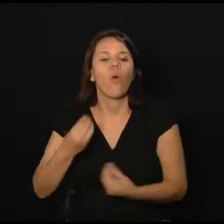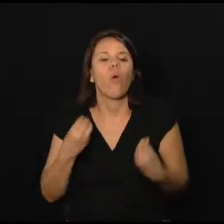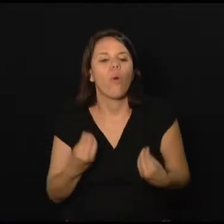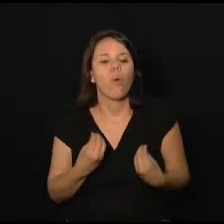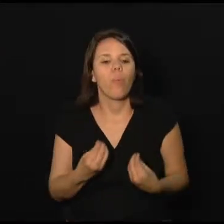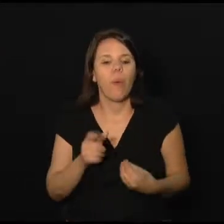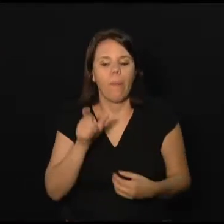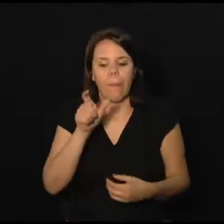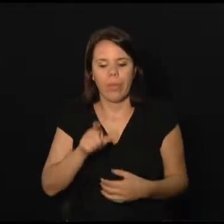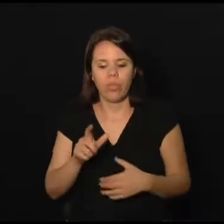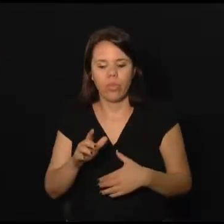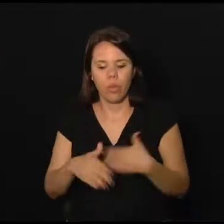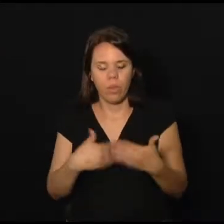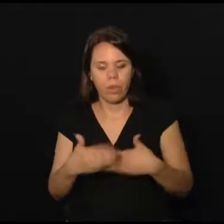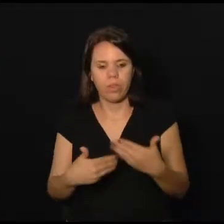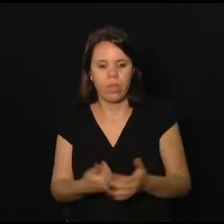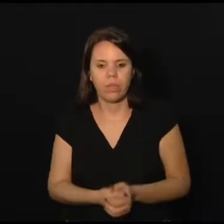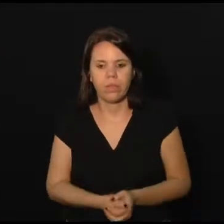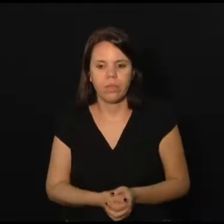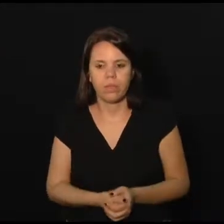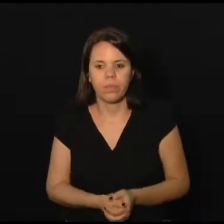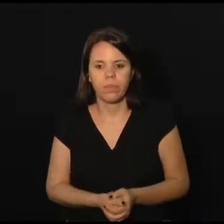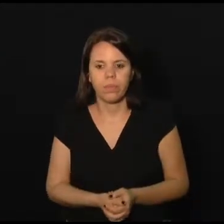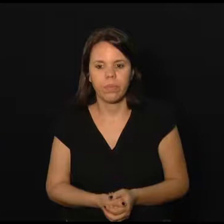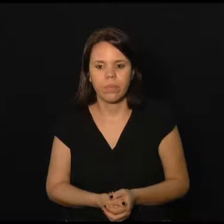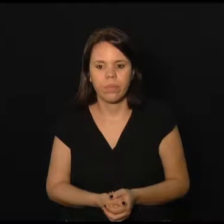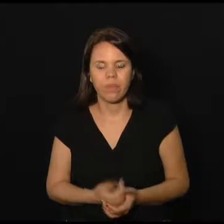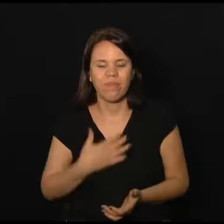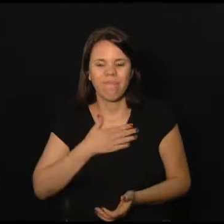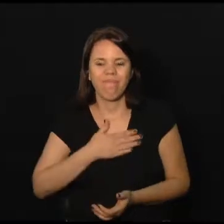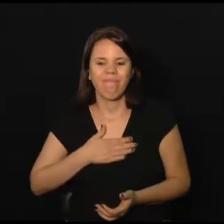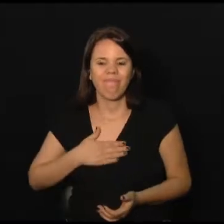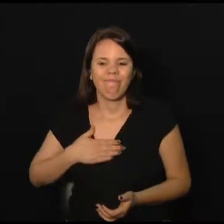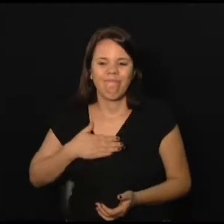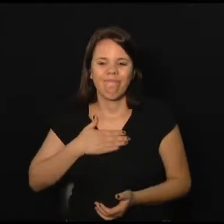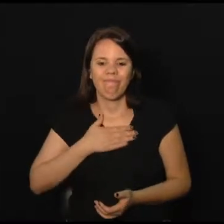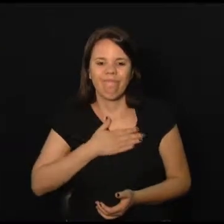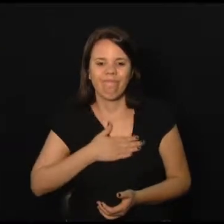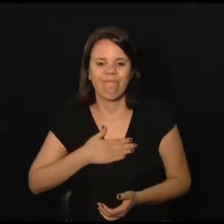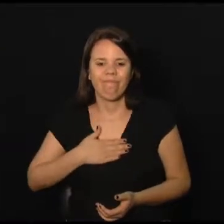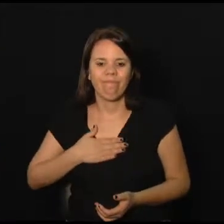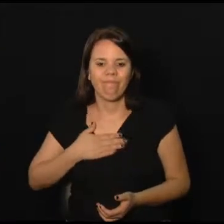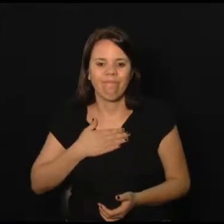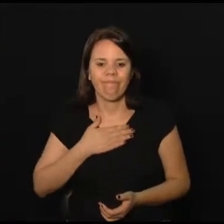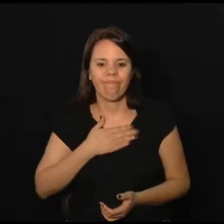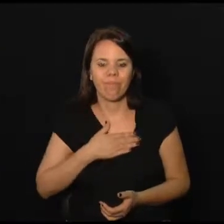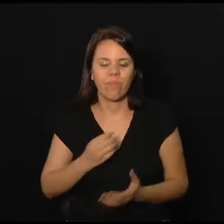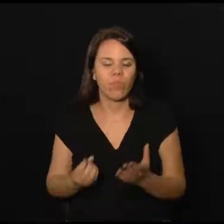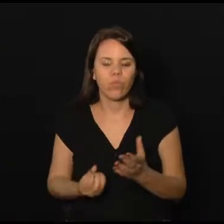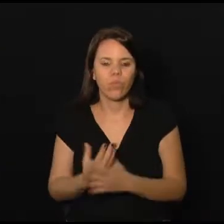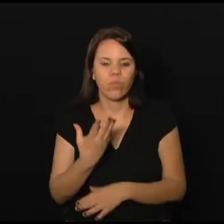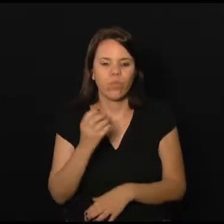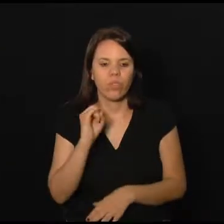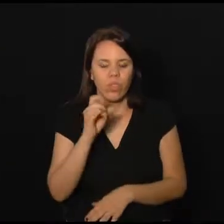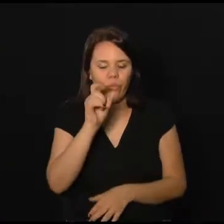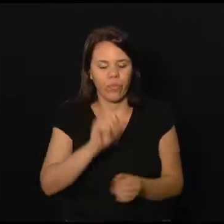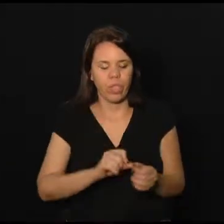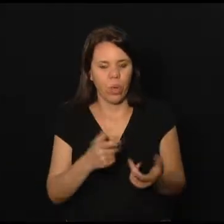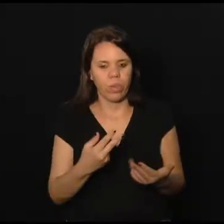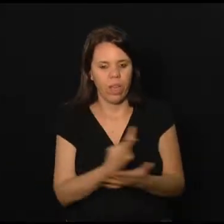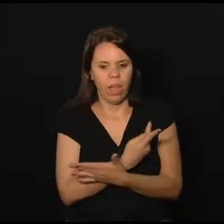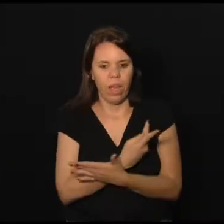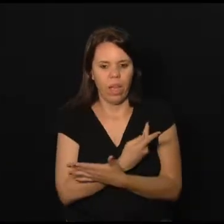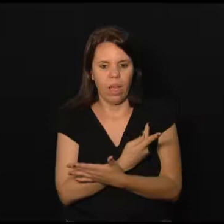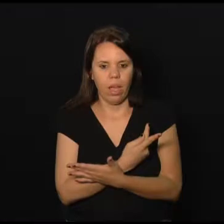num processo de busca de satisfazer a sua necessidade, o que acontece? Se ele fizer alguma coisa errada, quem vai correr